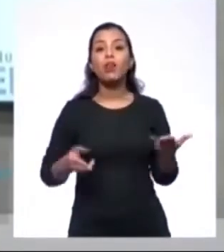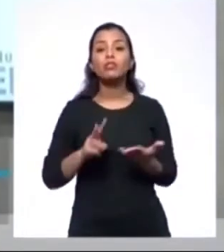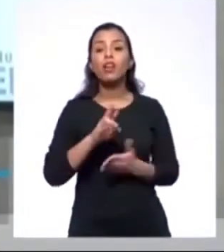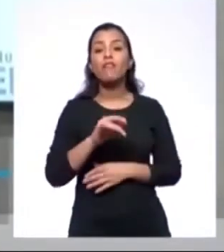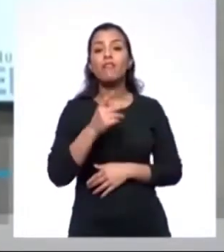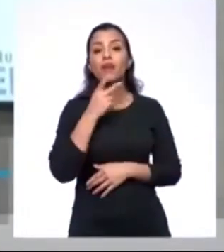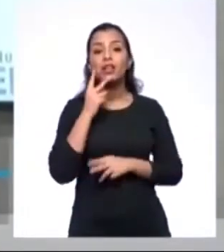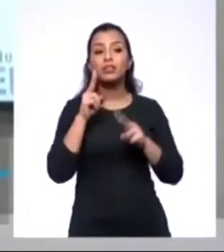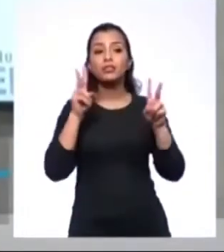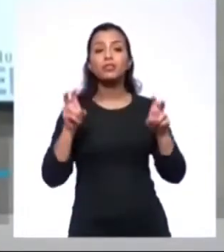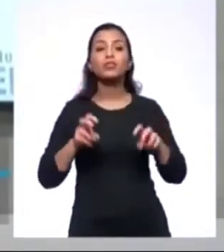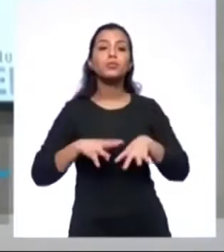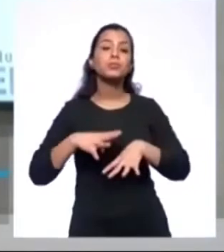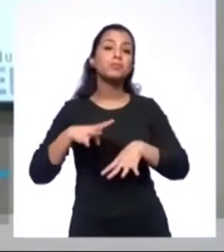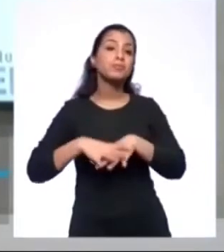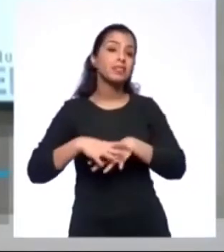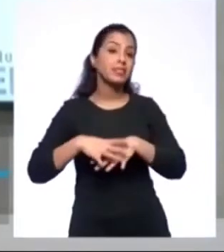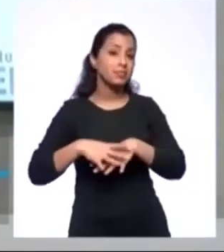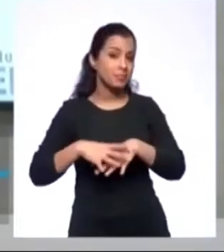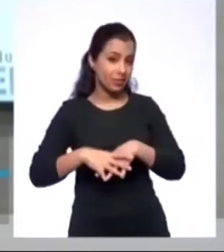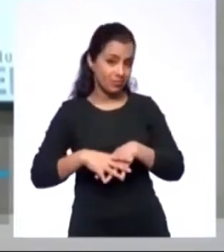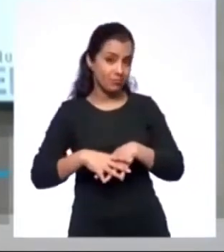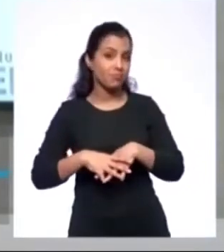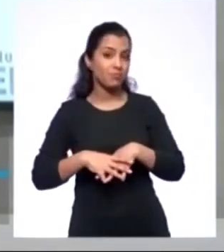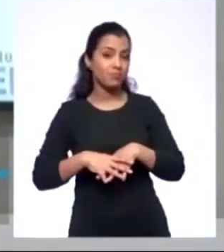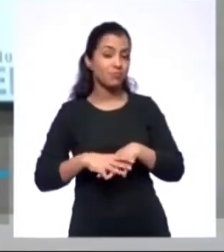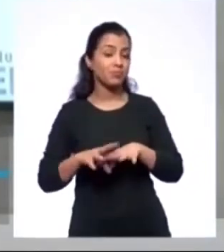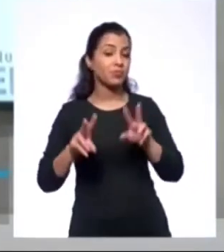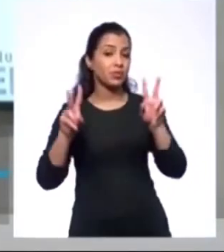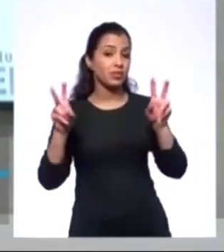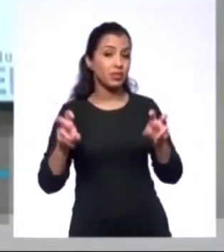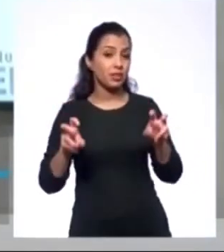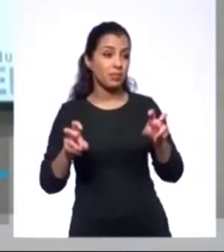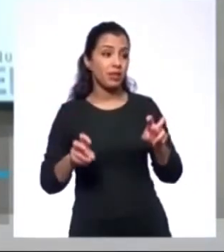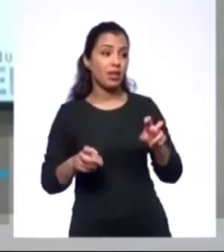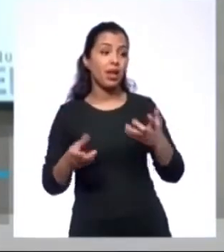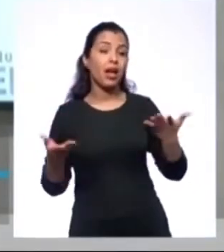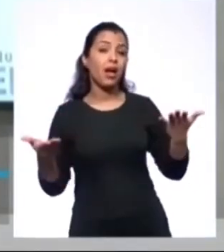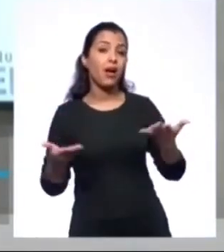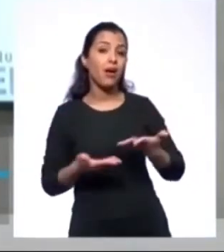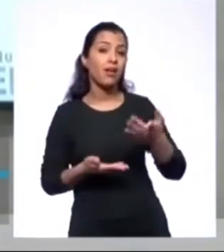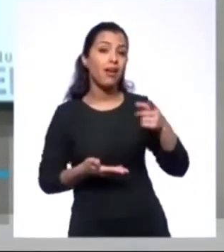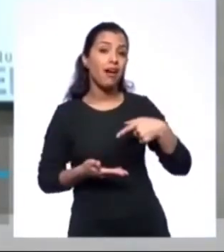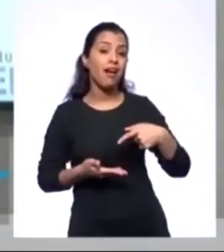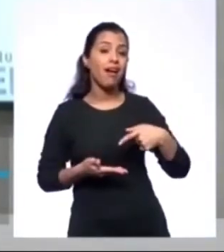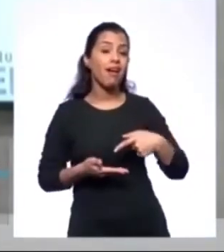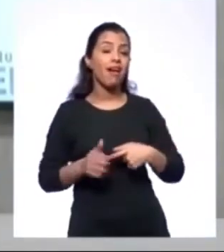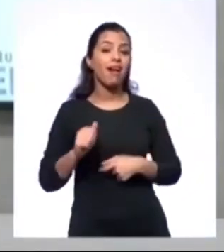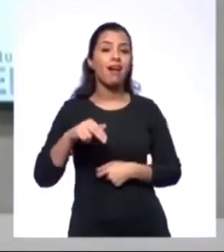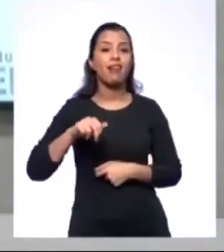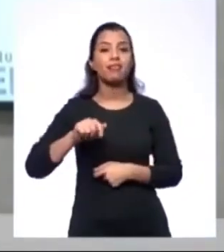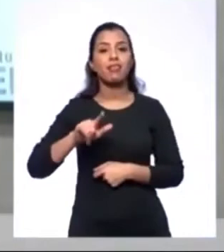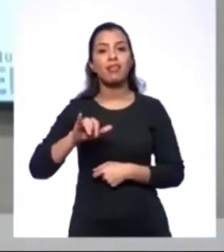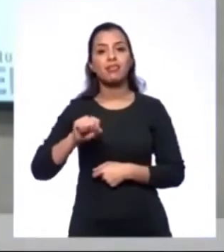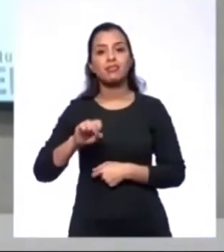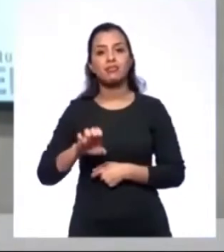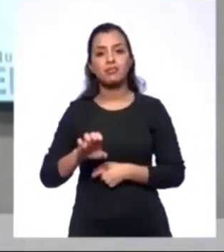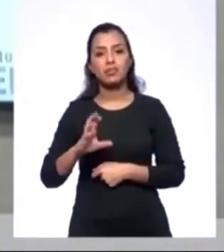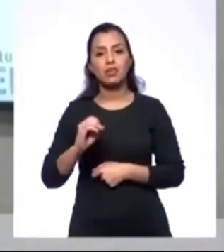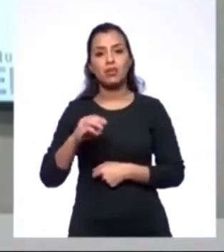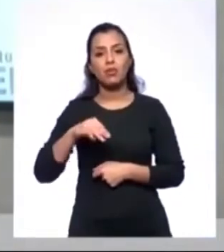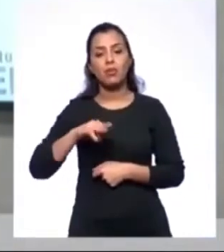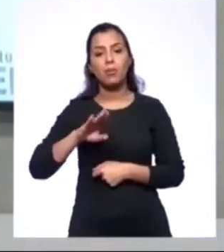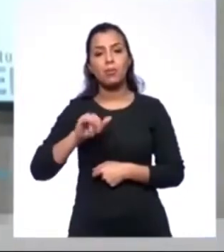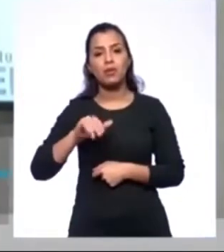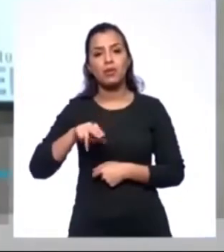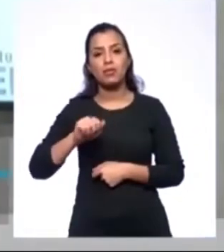falar sobre matemática e o tema da aula é análise combinatória é é um